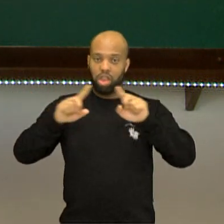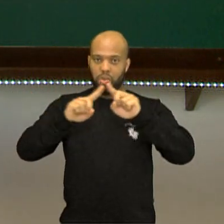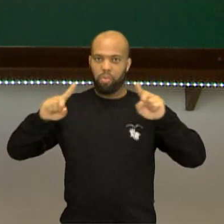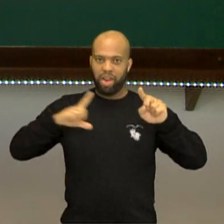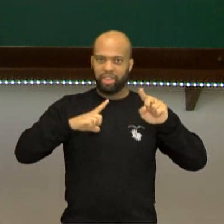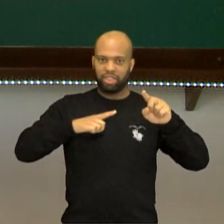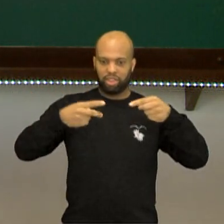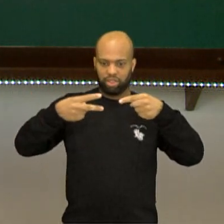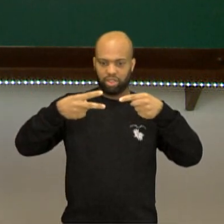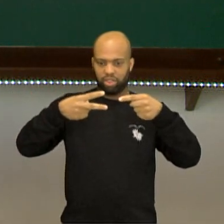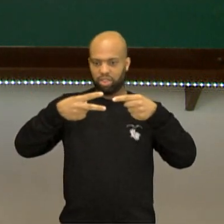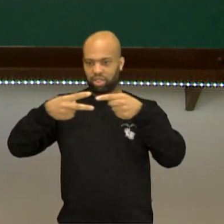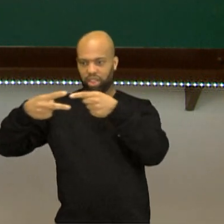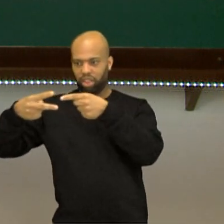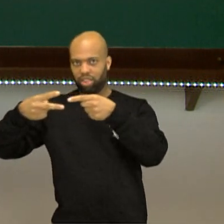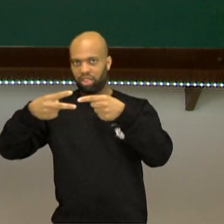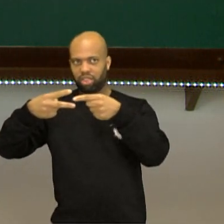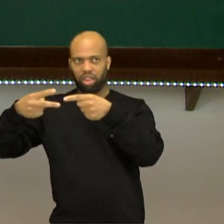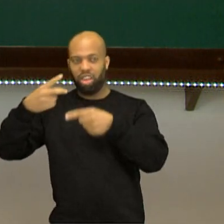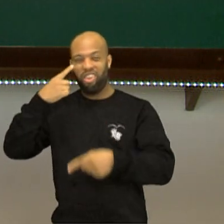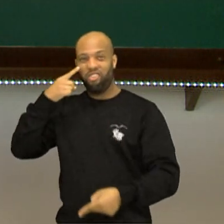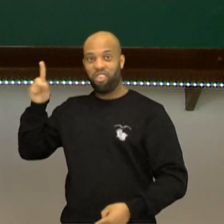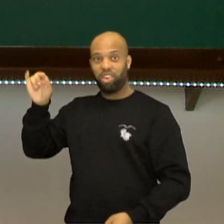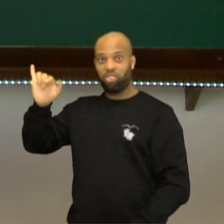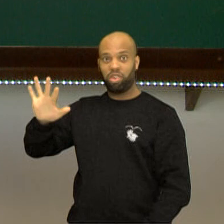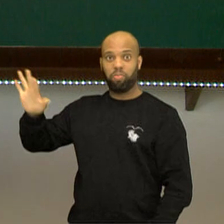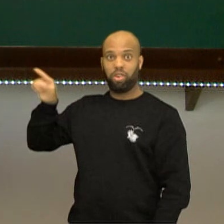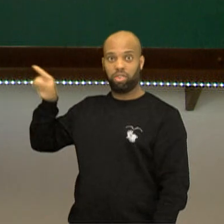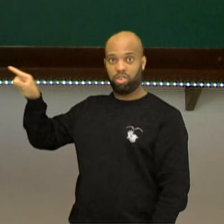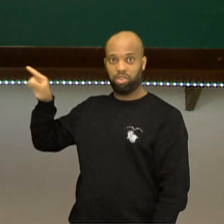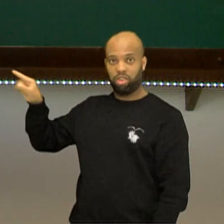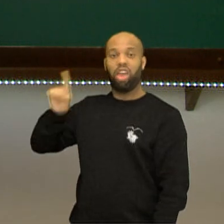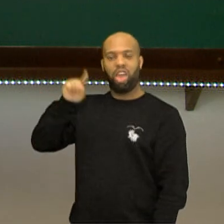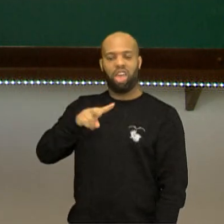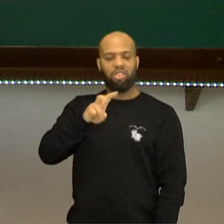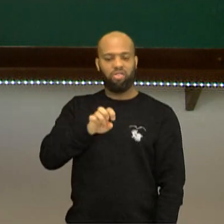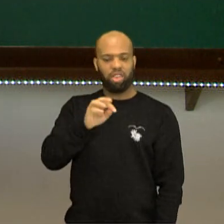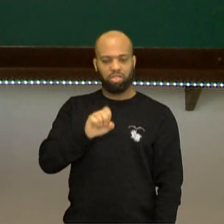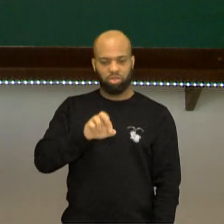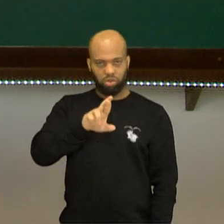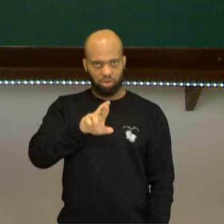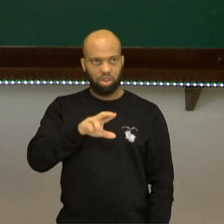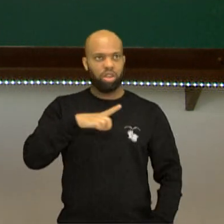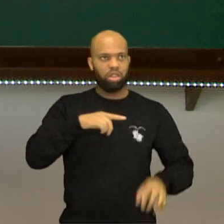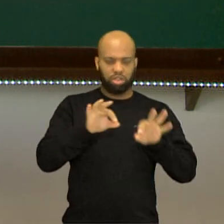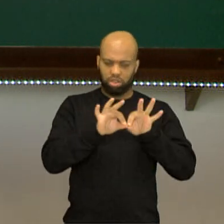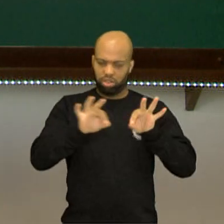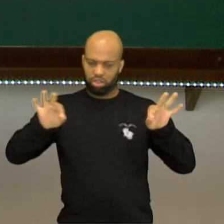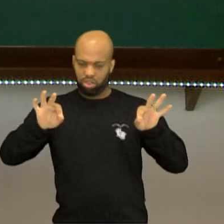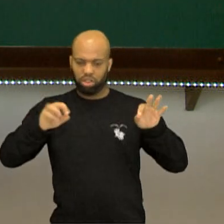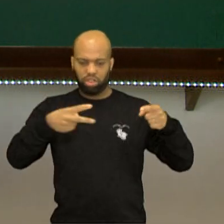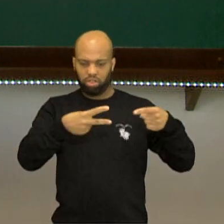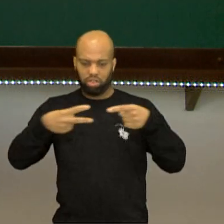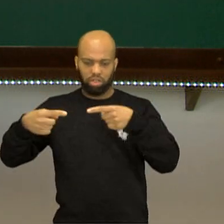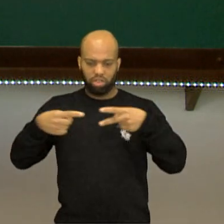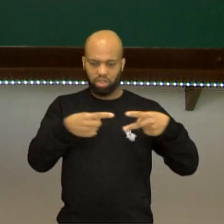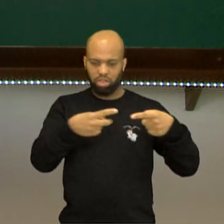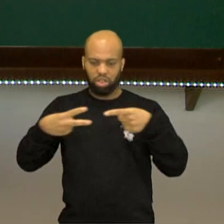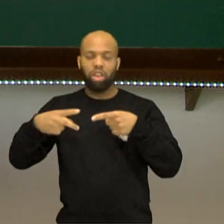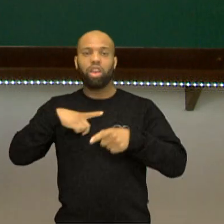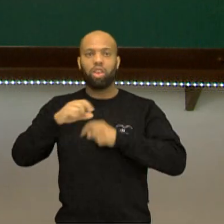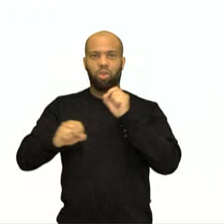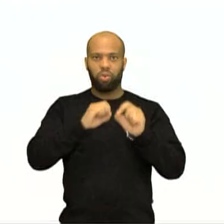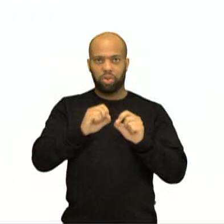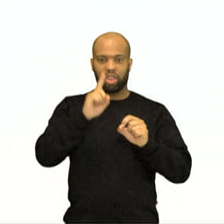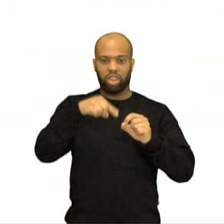reta e em uma das suas extremidades dessa reta você tem uma seta. O comprimento do vetor é proporcional ao valor numérico do módulo